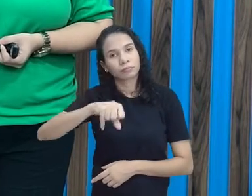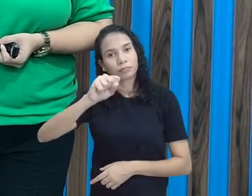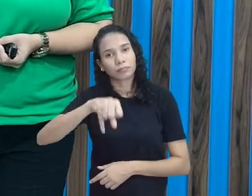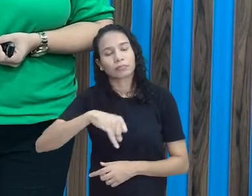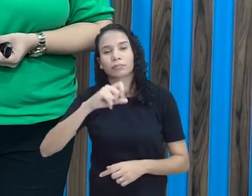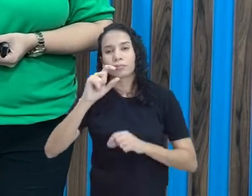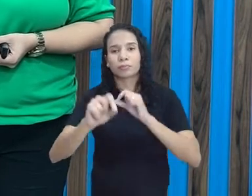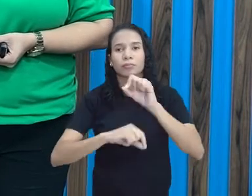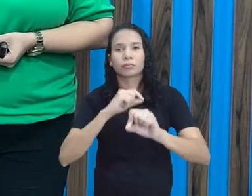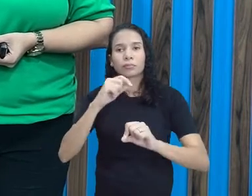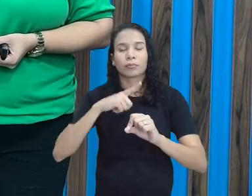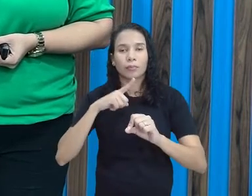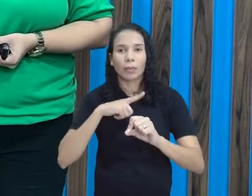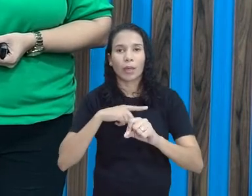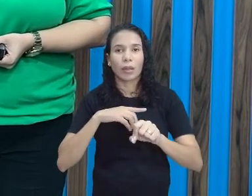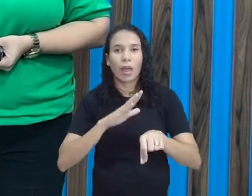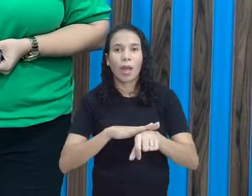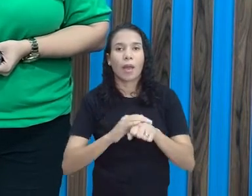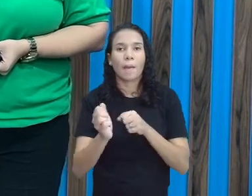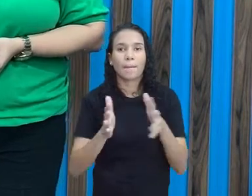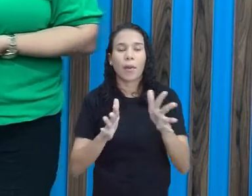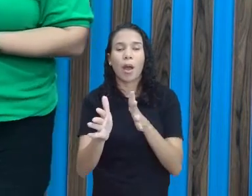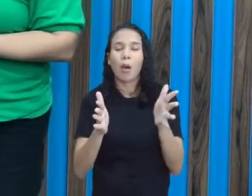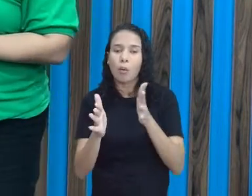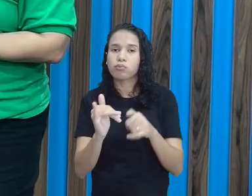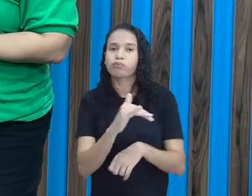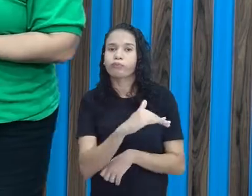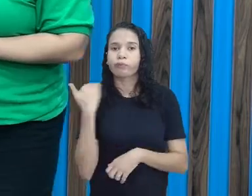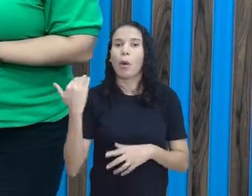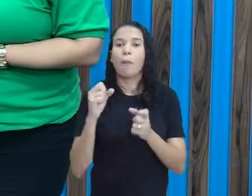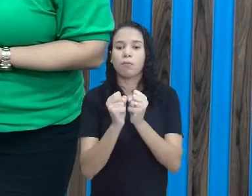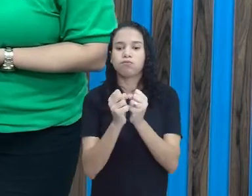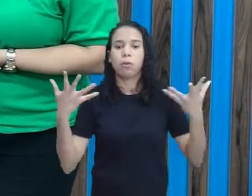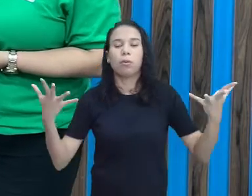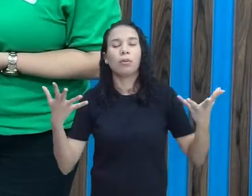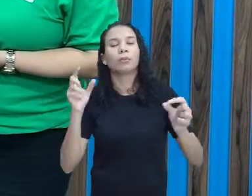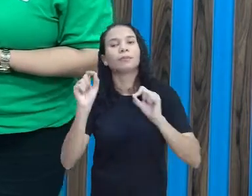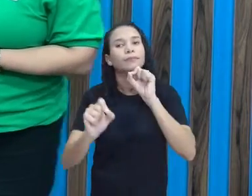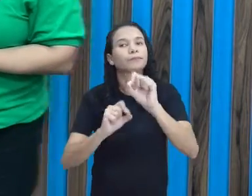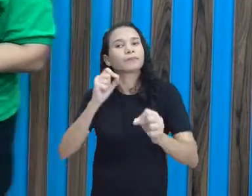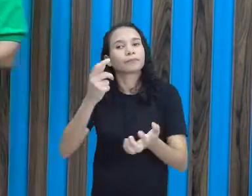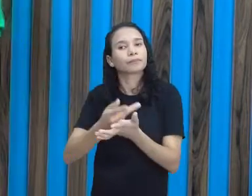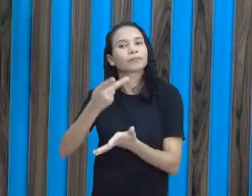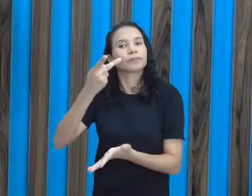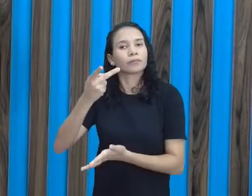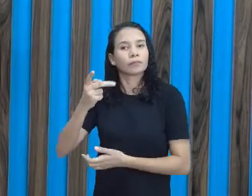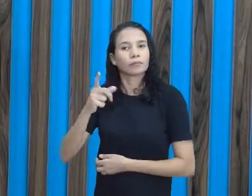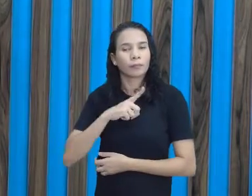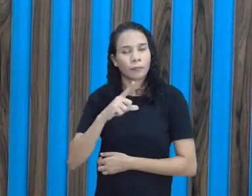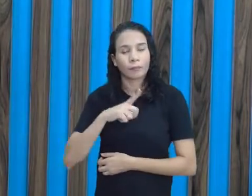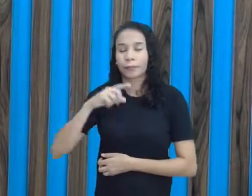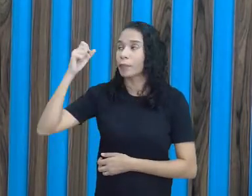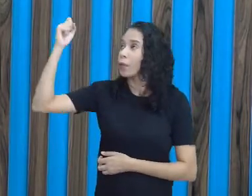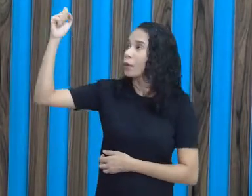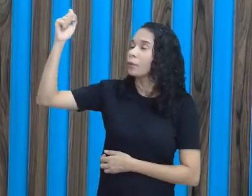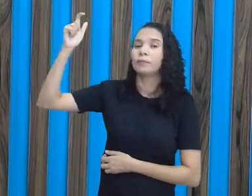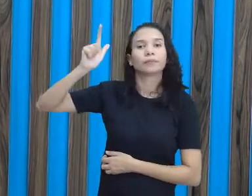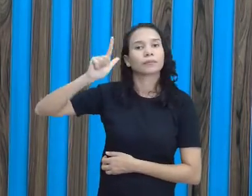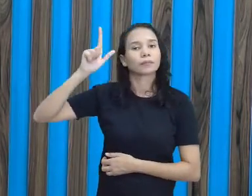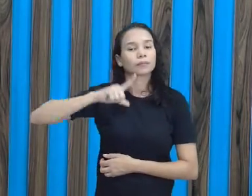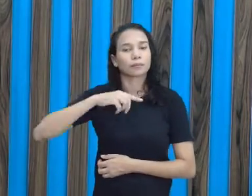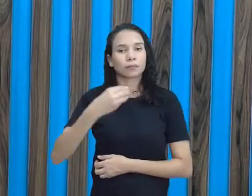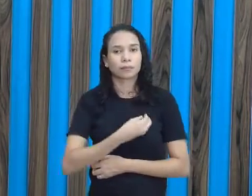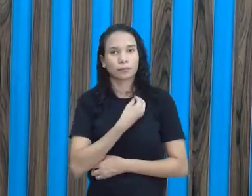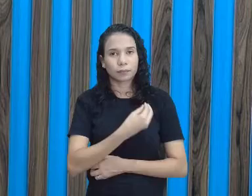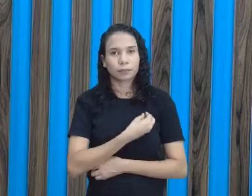chegar nessa fase de morte, né? O que vai acontecer com ele, ó? Então, o Sol que está